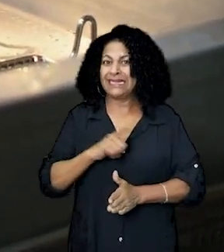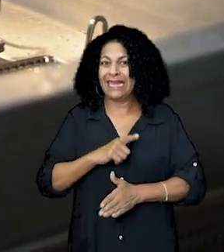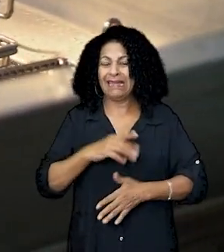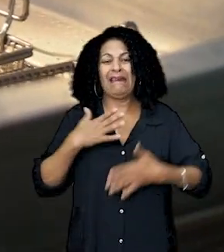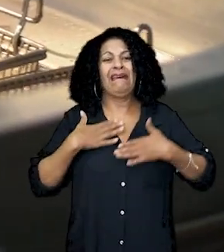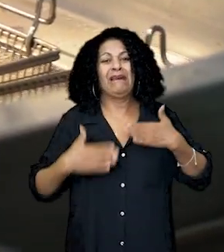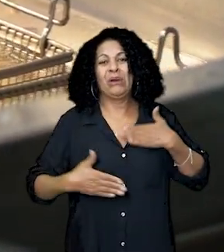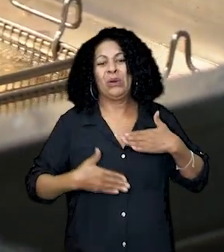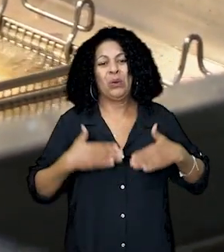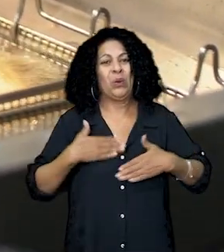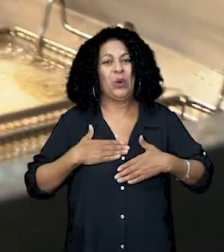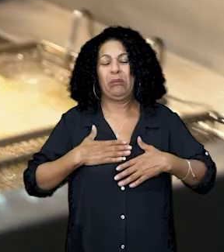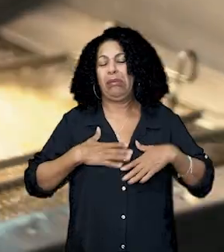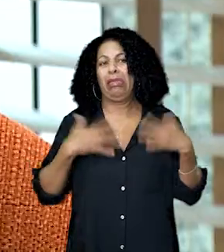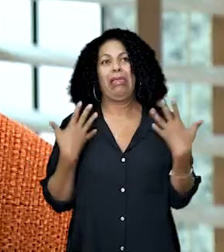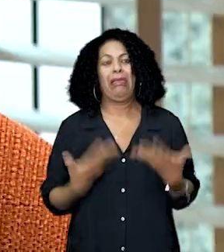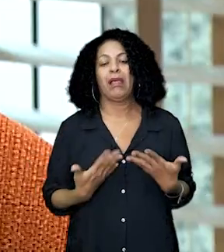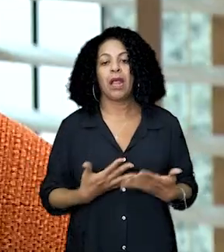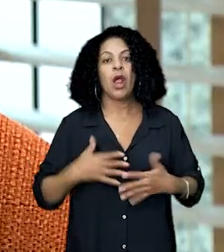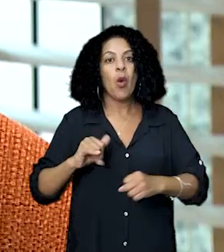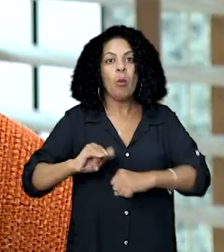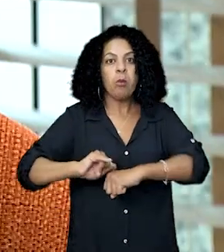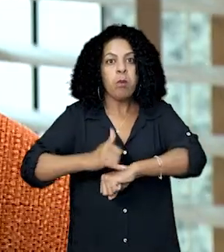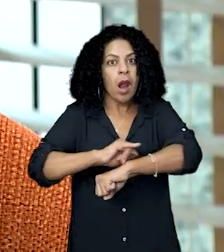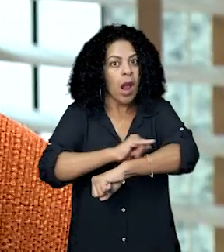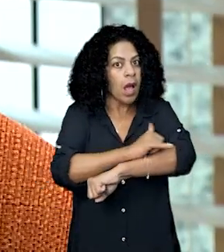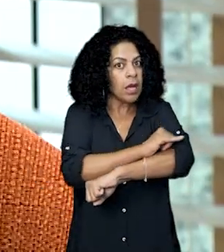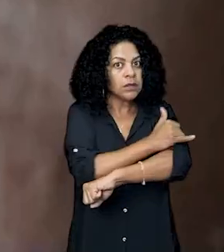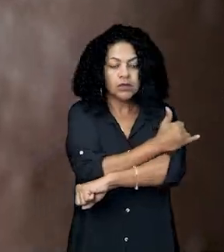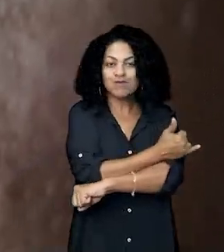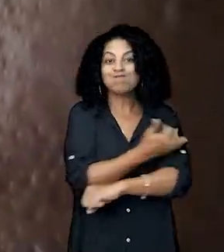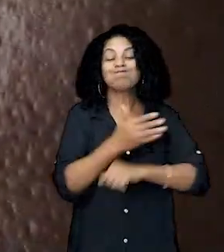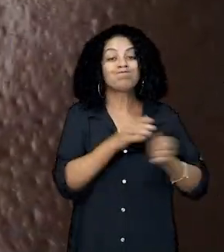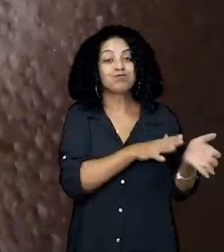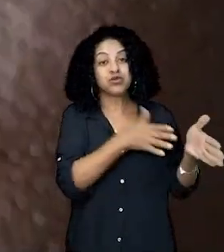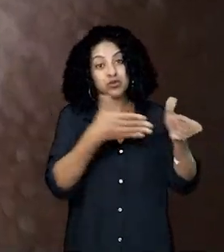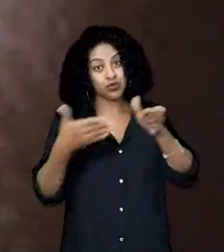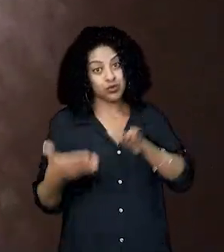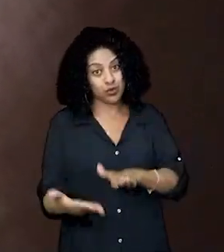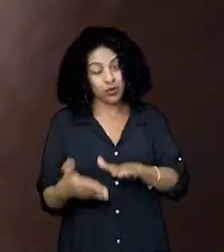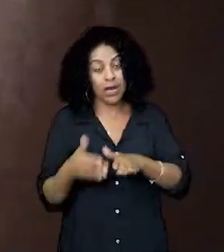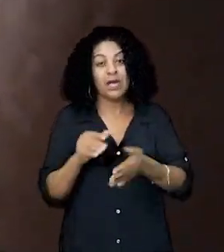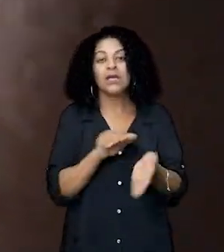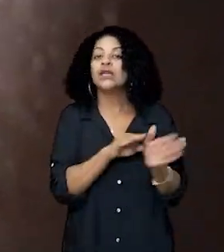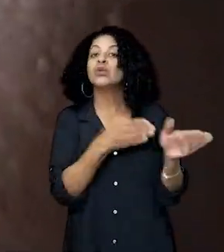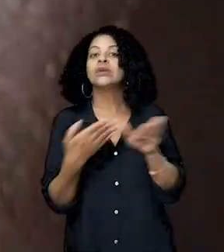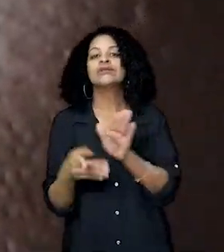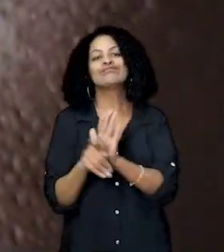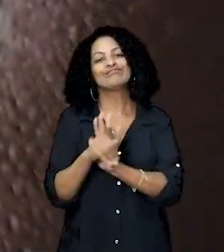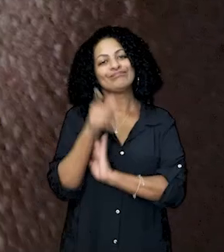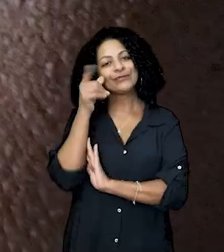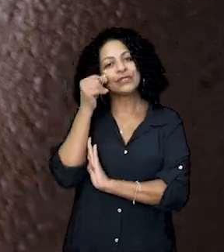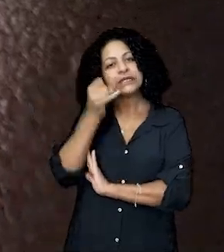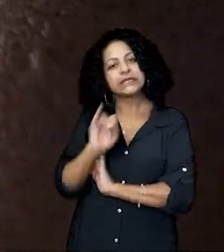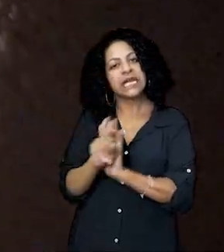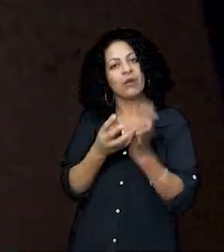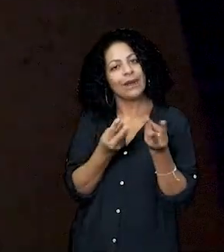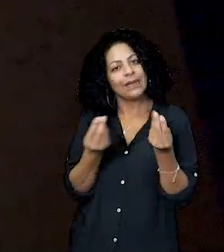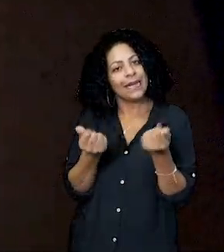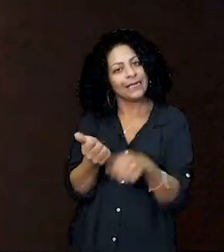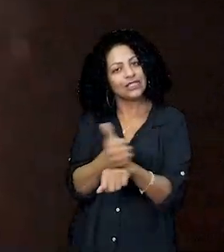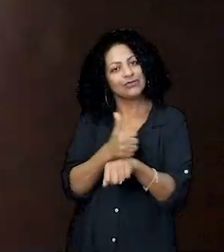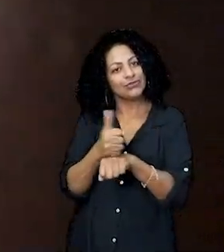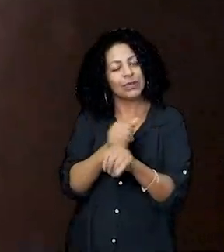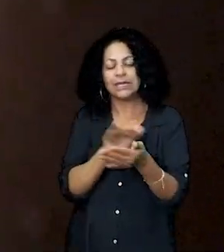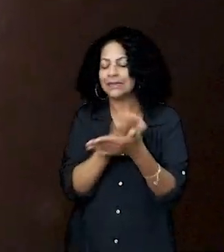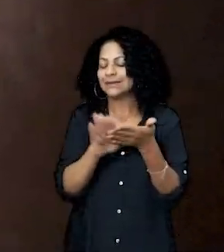uma predisposição maior ao ganho de peso, né? Enfim, e durante o sono, se ela não tiver um sono de